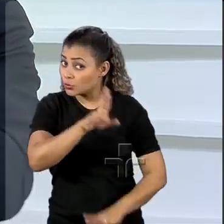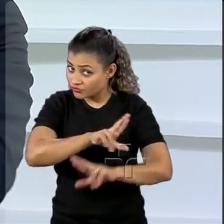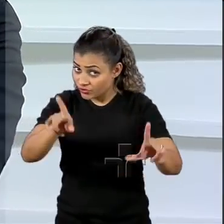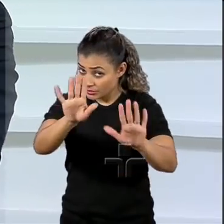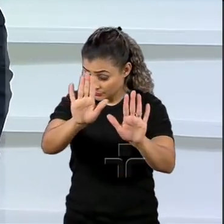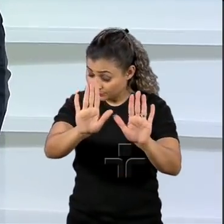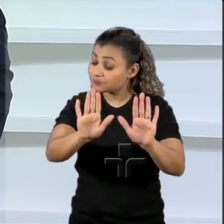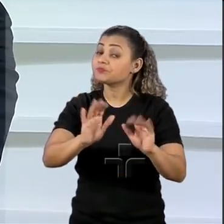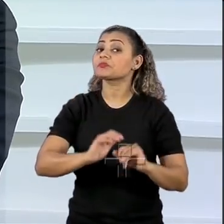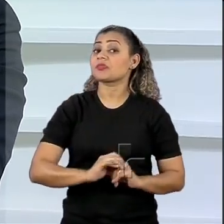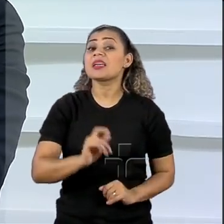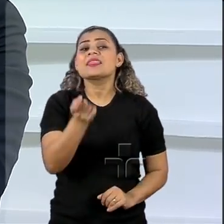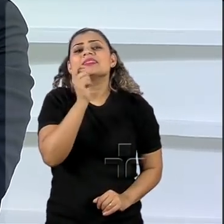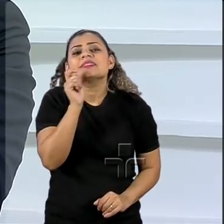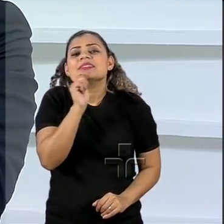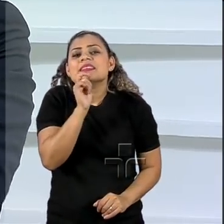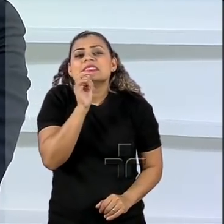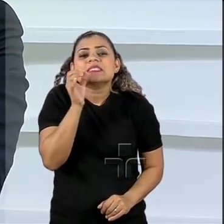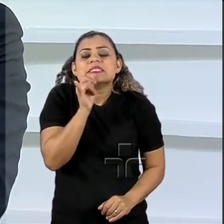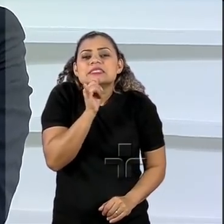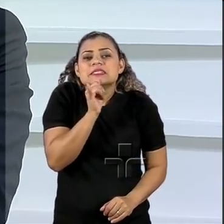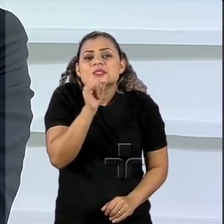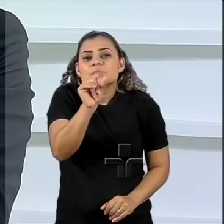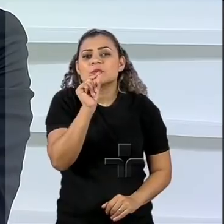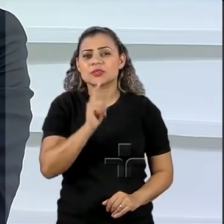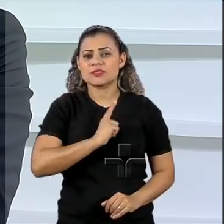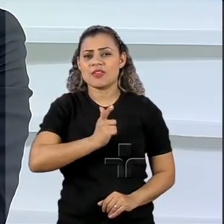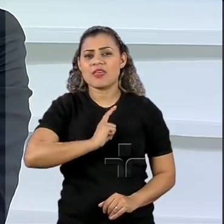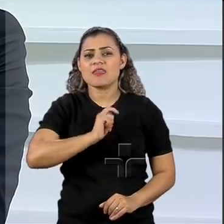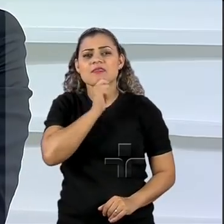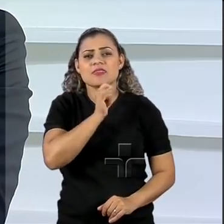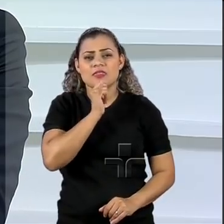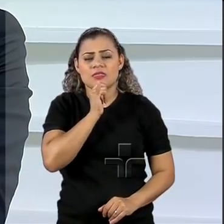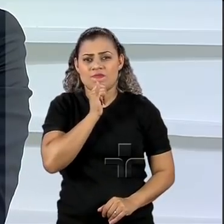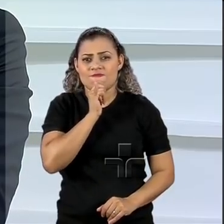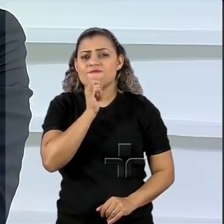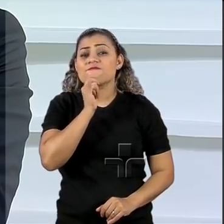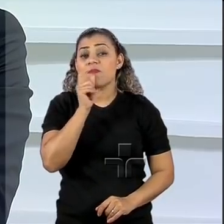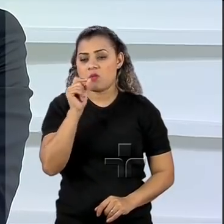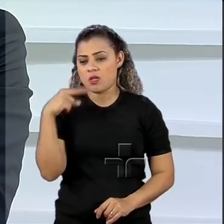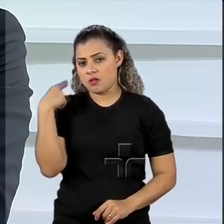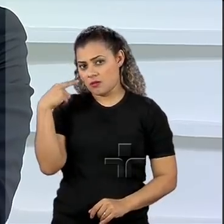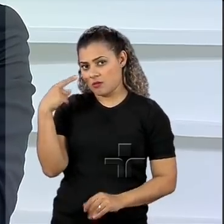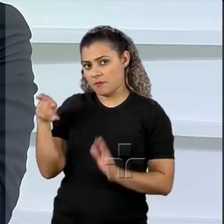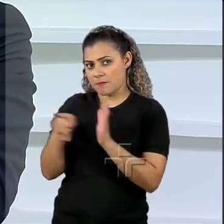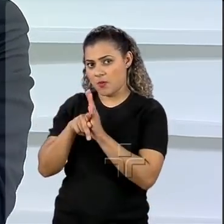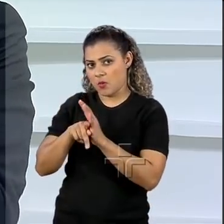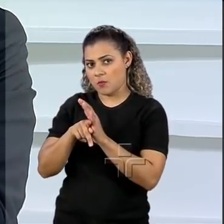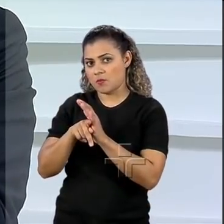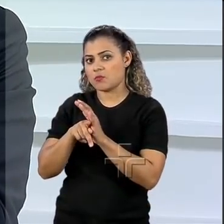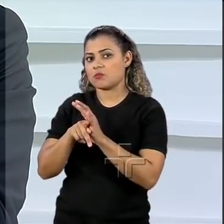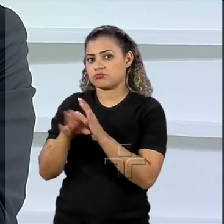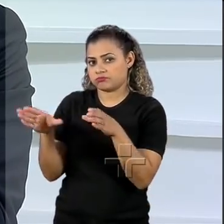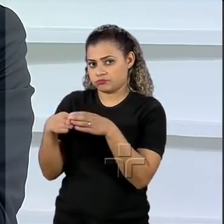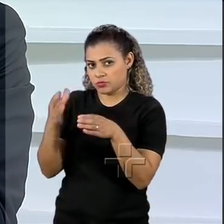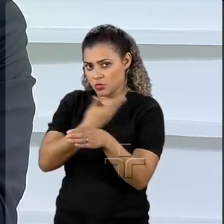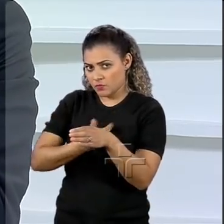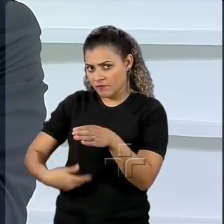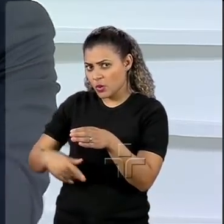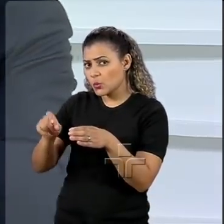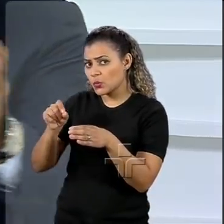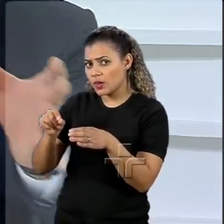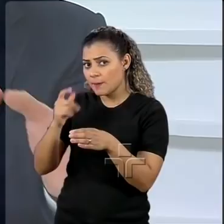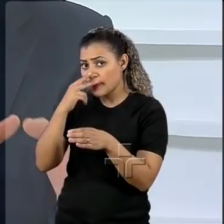ter tentado uma composição com a Advocacia Geral da União, e ao não encontrar essa composição,